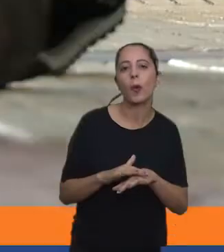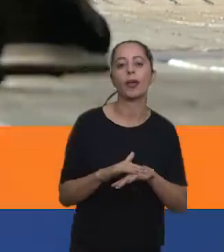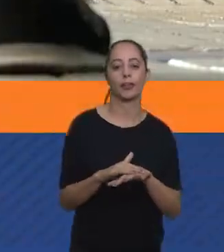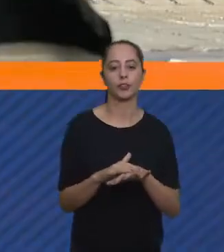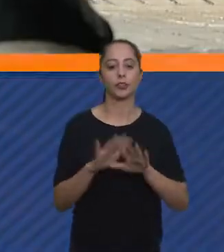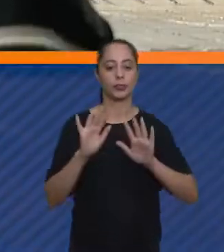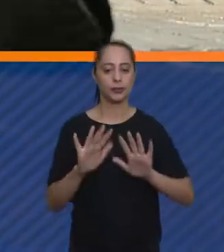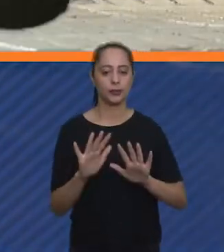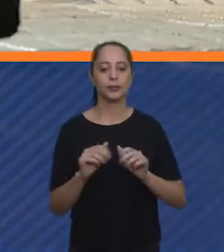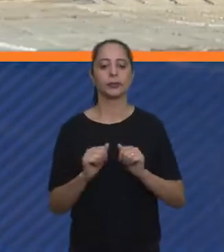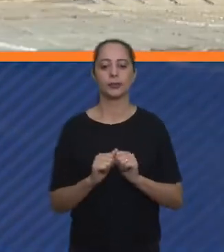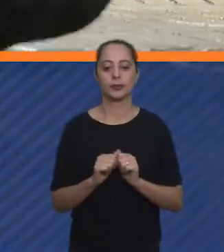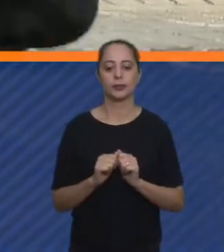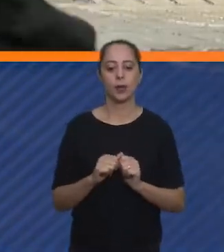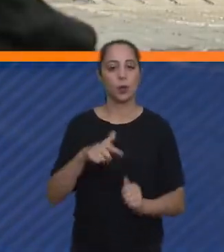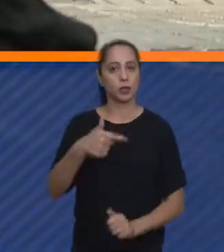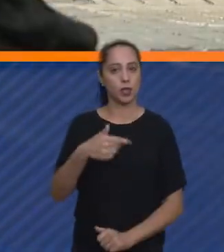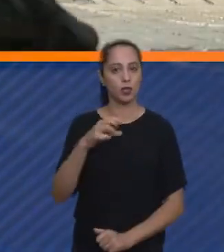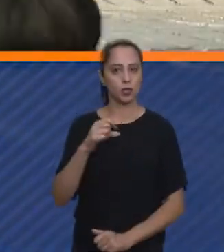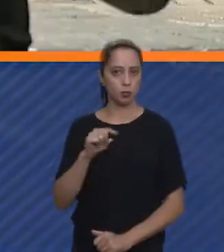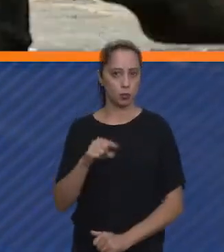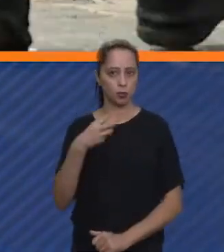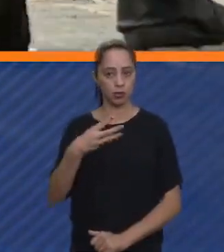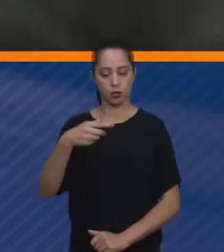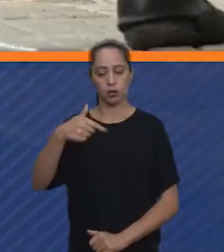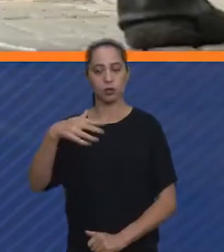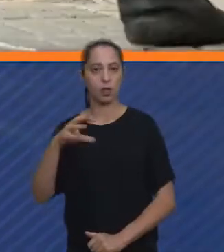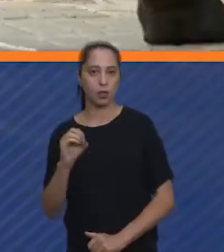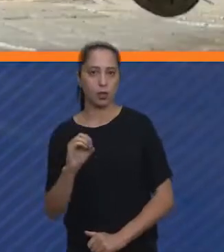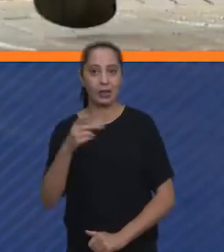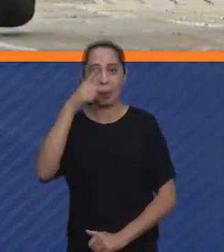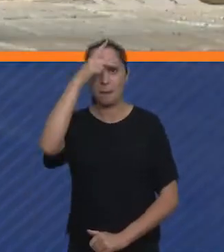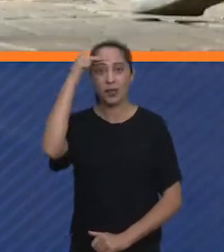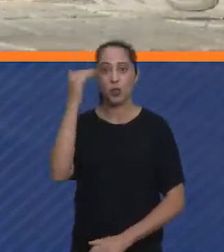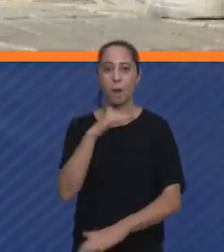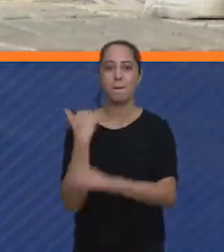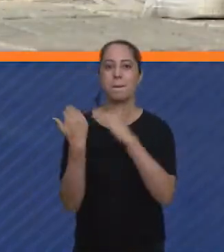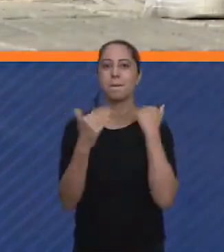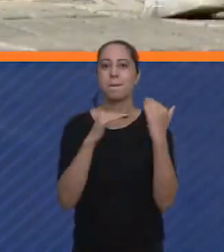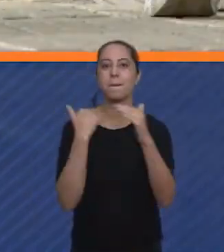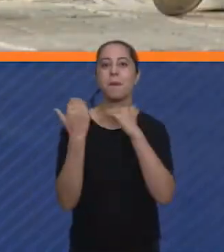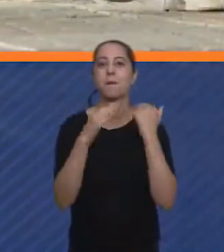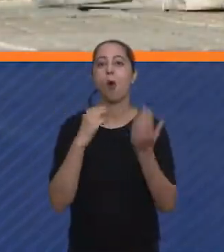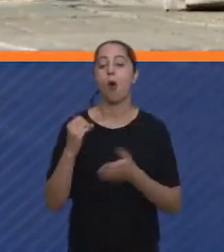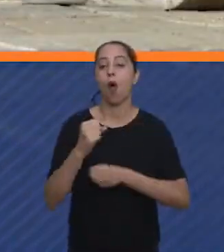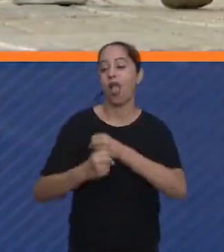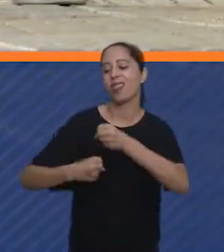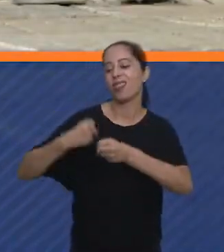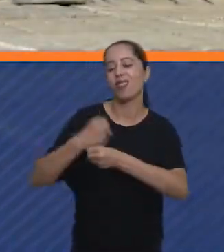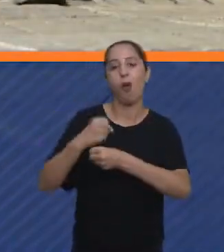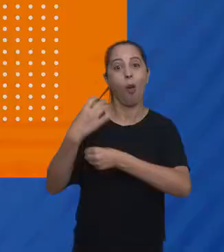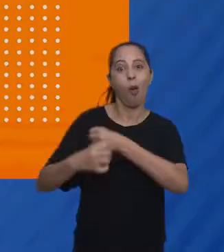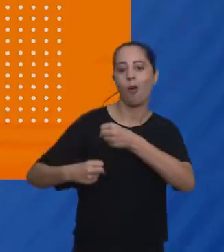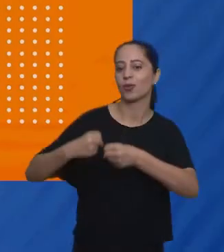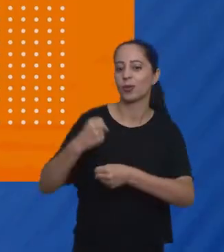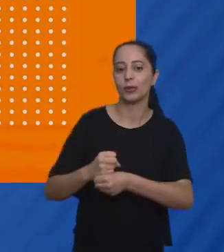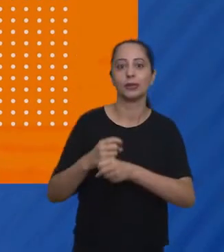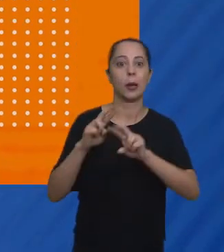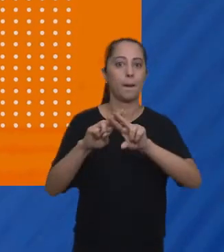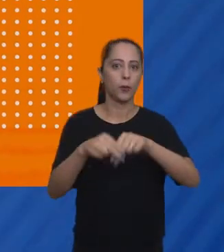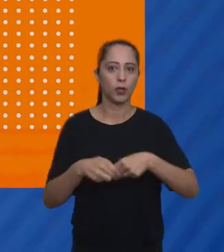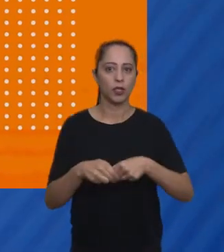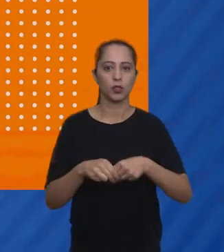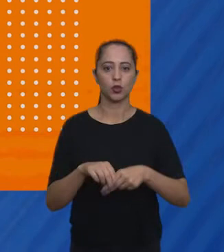normais. Atualmente, mais de 7.300 pessoas perdem suas vidas para este tipo de câncer.